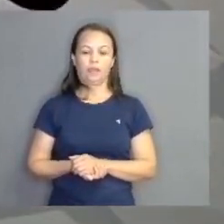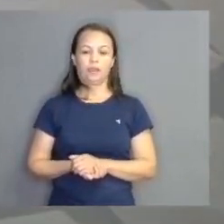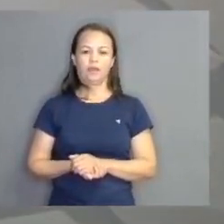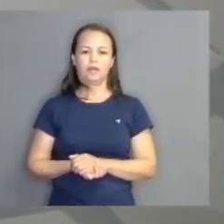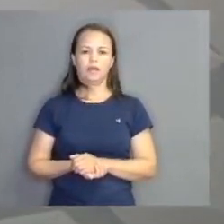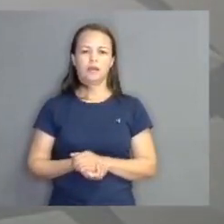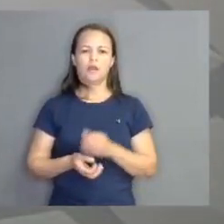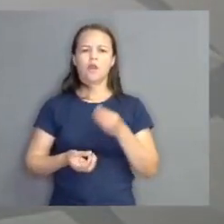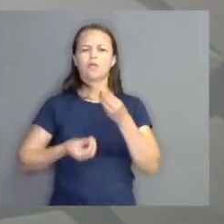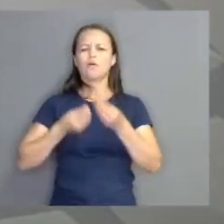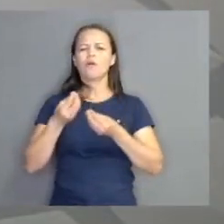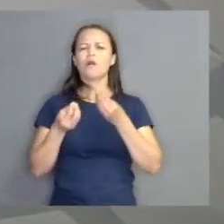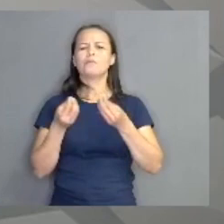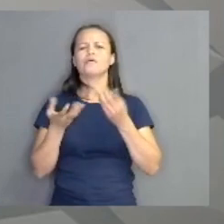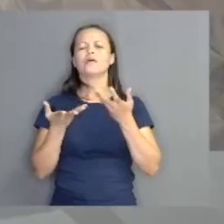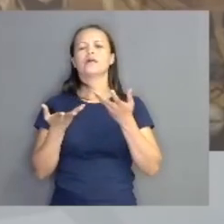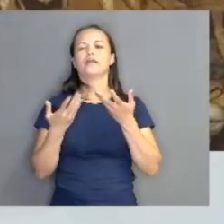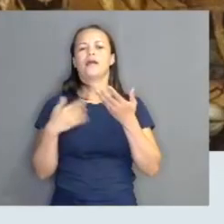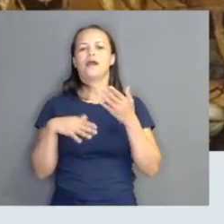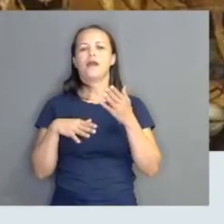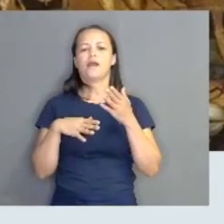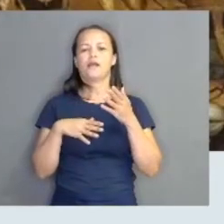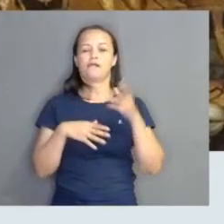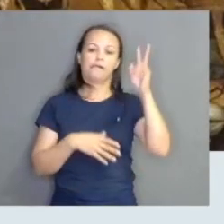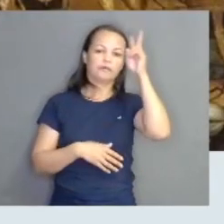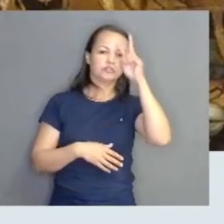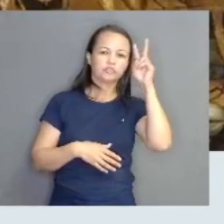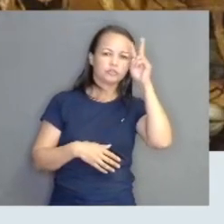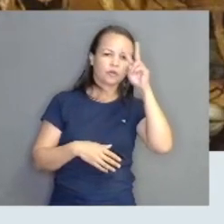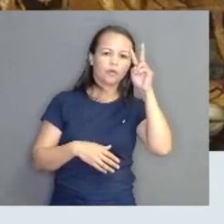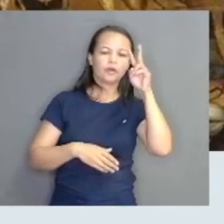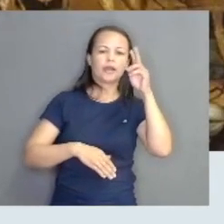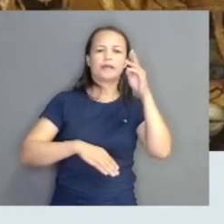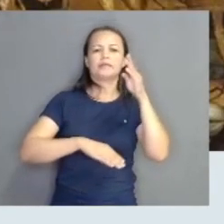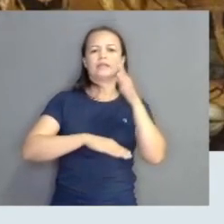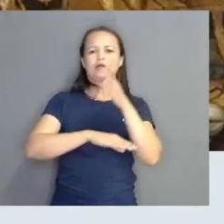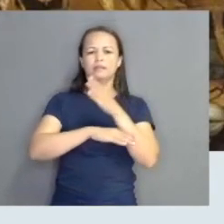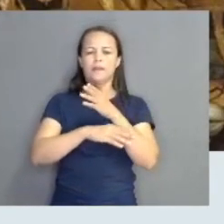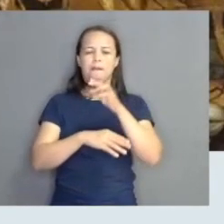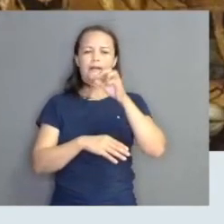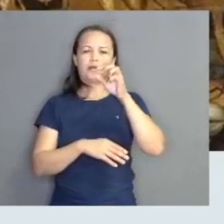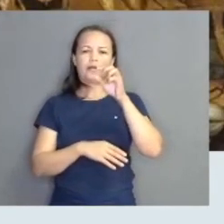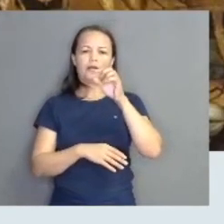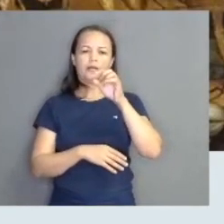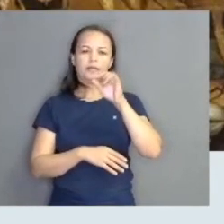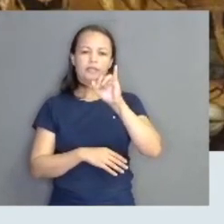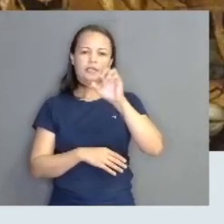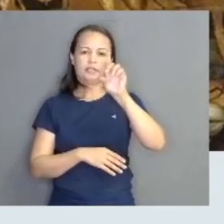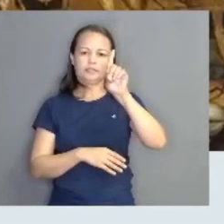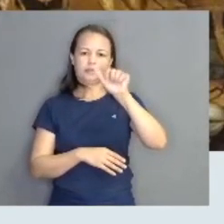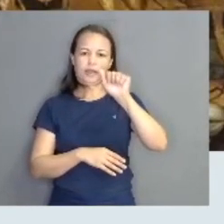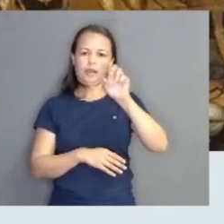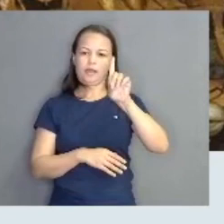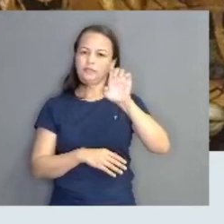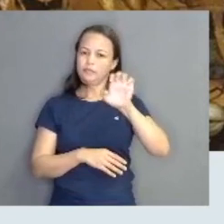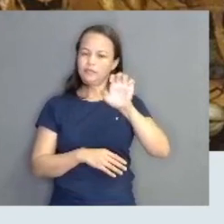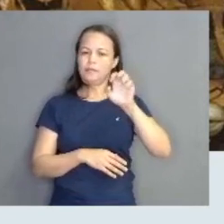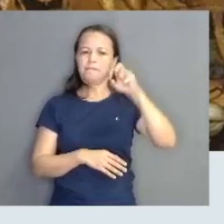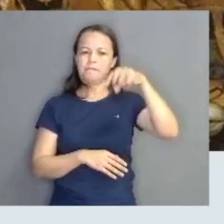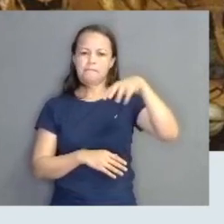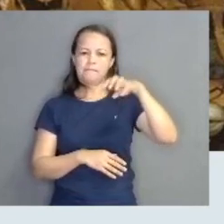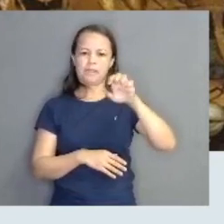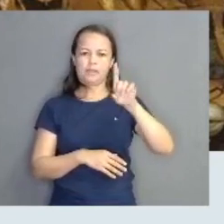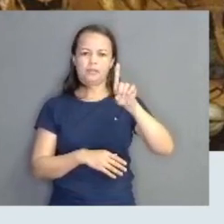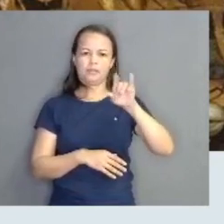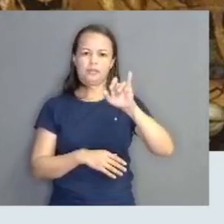Medieval? Vou pedir mais uma vez para abrir essa imagem aí. Tá? Bom, na aula de hoje vocês estão